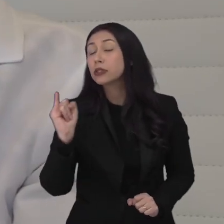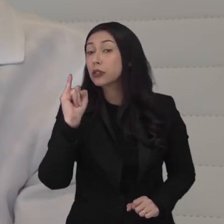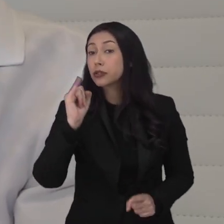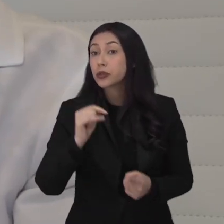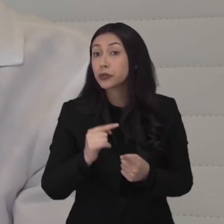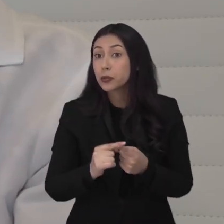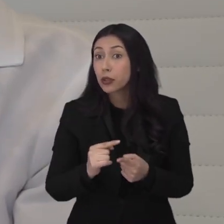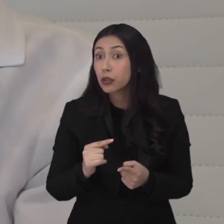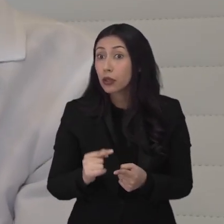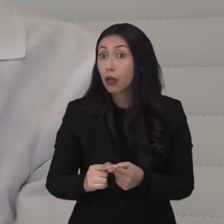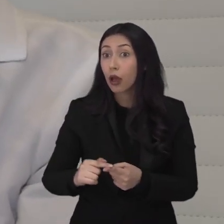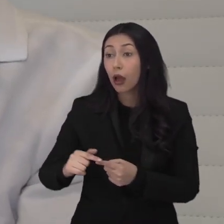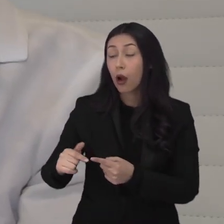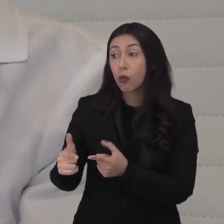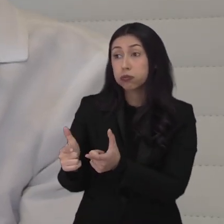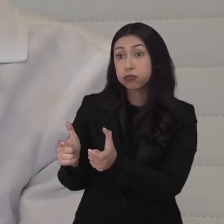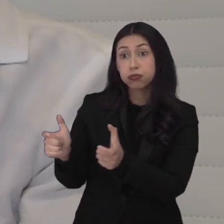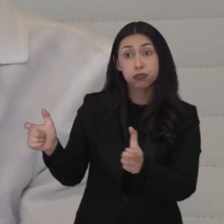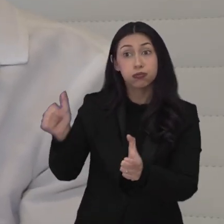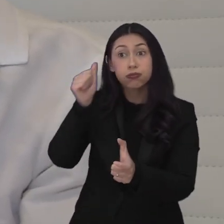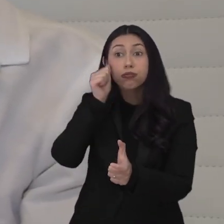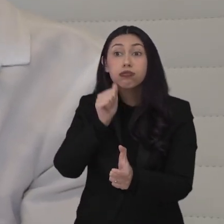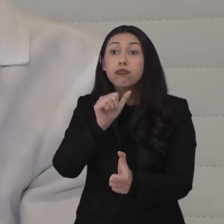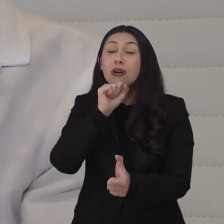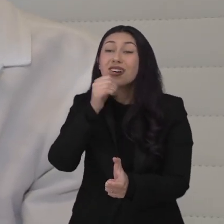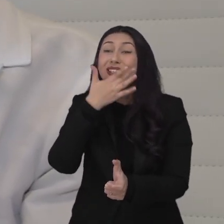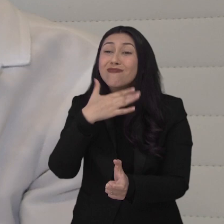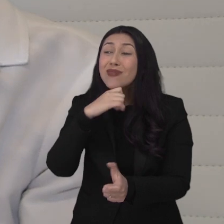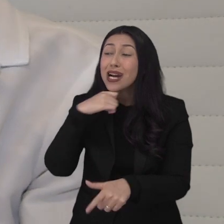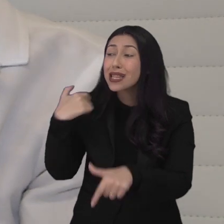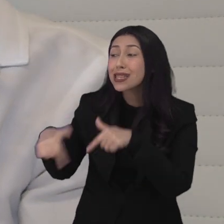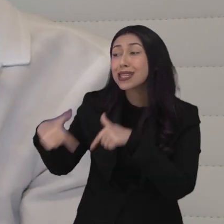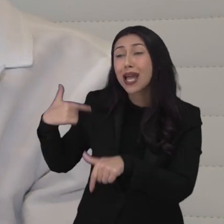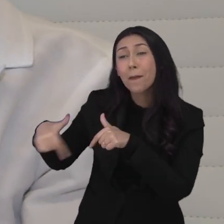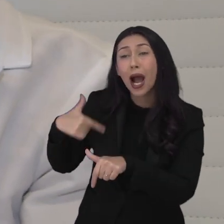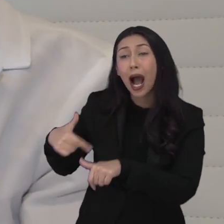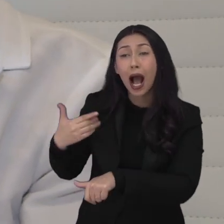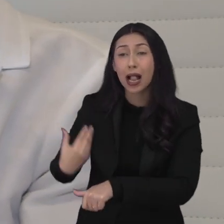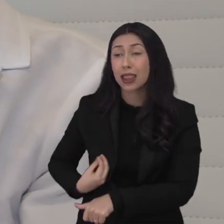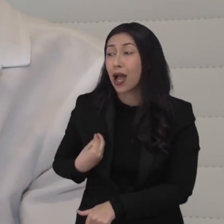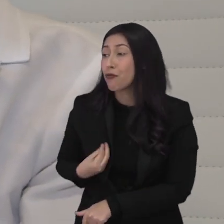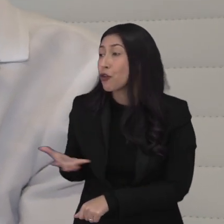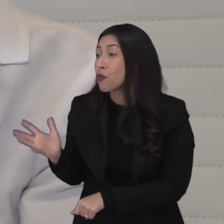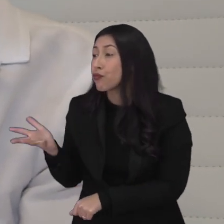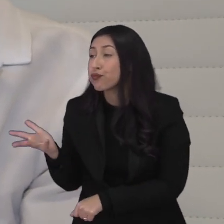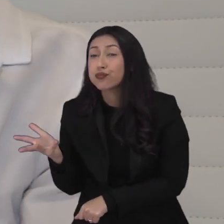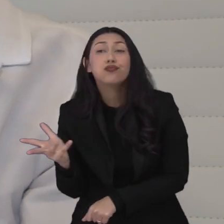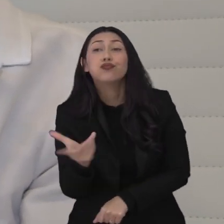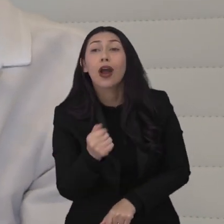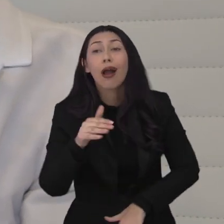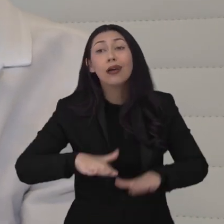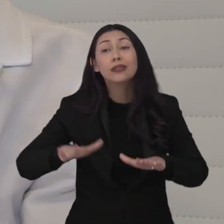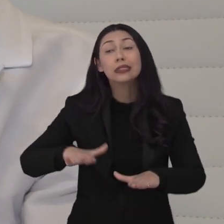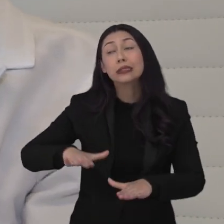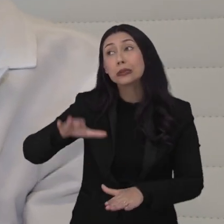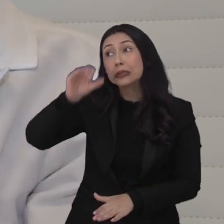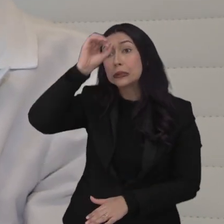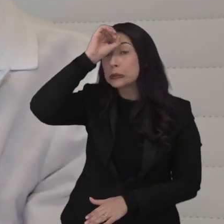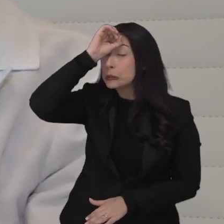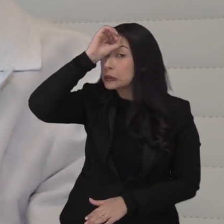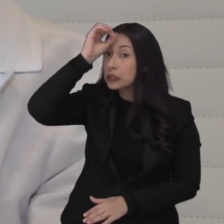muito importante por eh Muitos pais pelo pela vida corrida eh por falta de